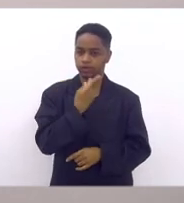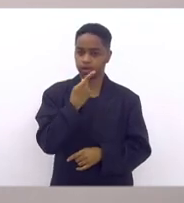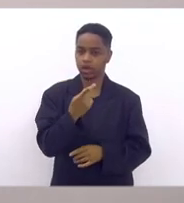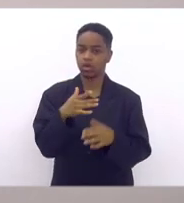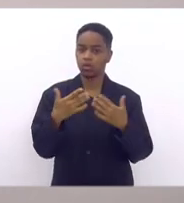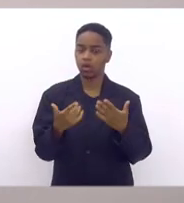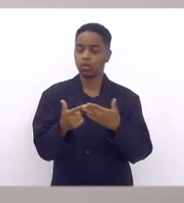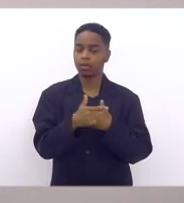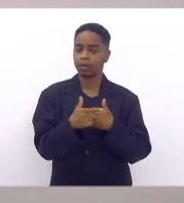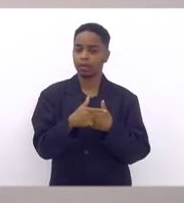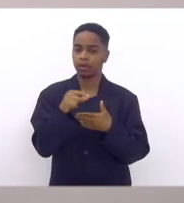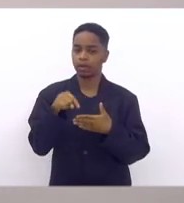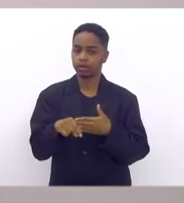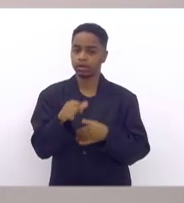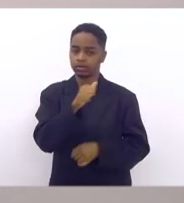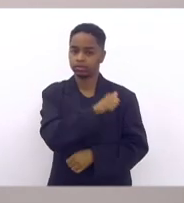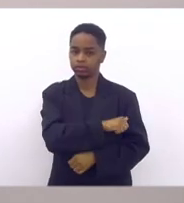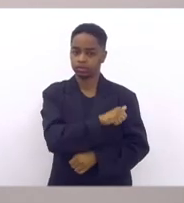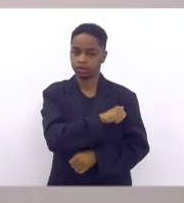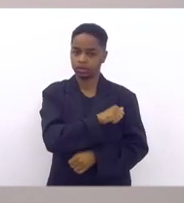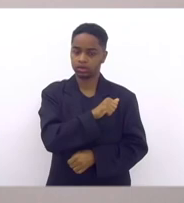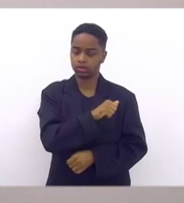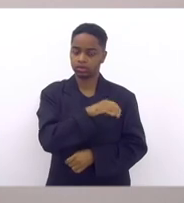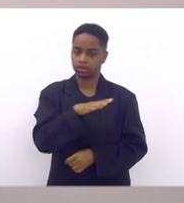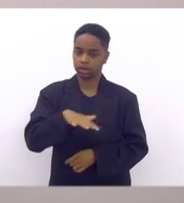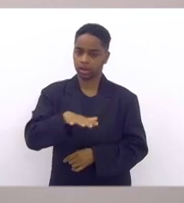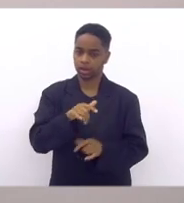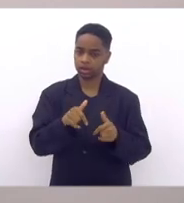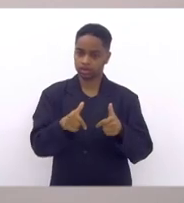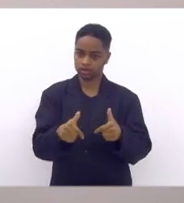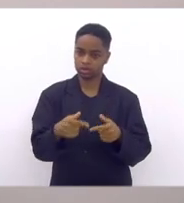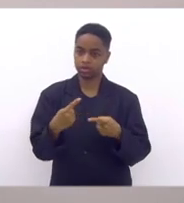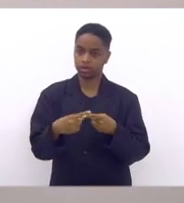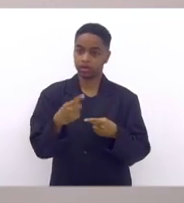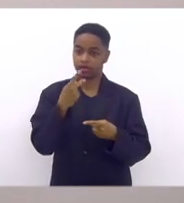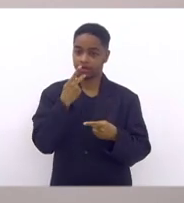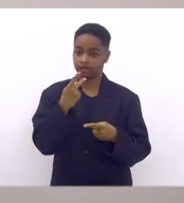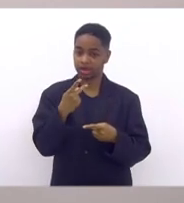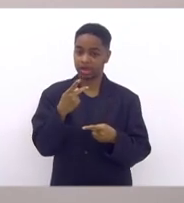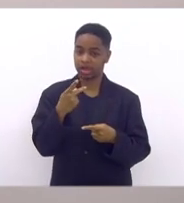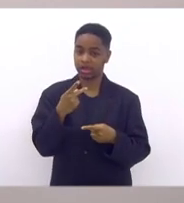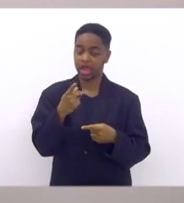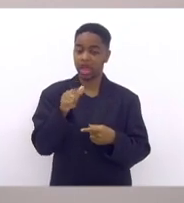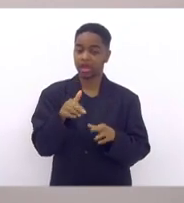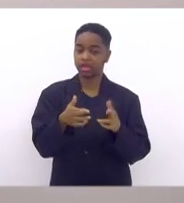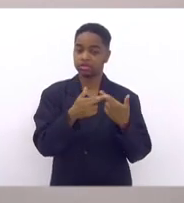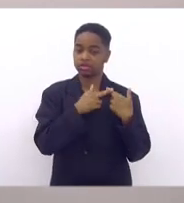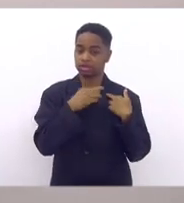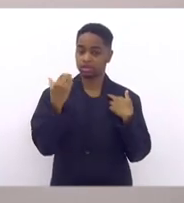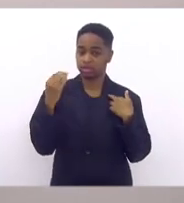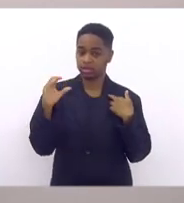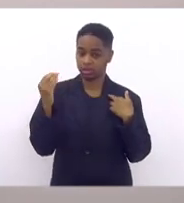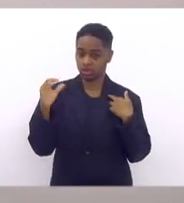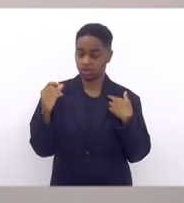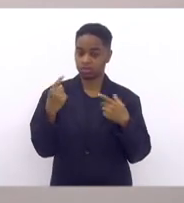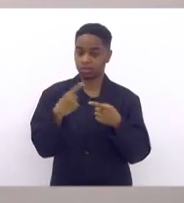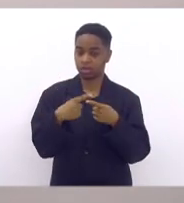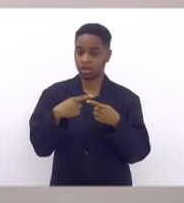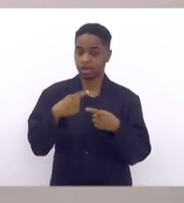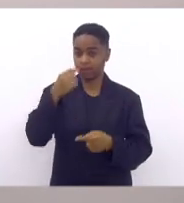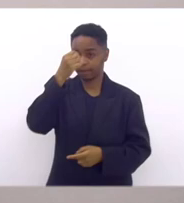cidade do Rio de Janeiro nessa atuação você vê estão jogando para Niterói com uma Prefeitura